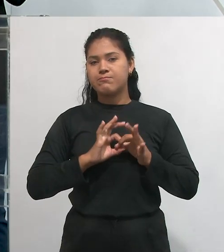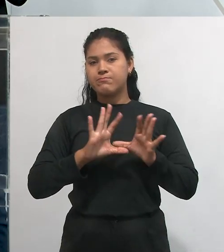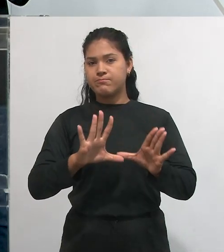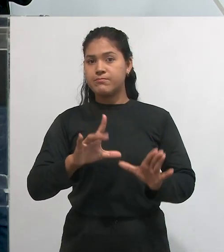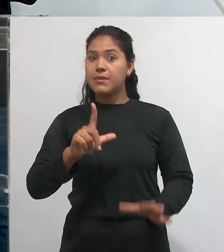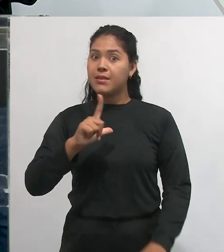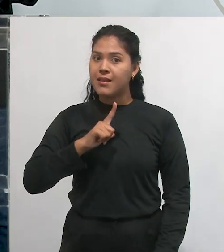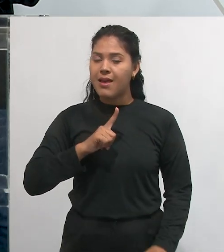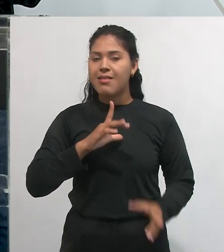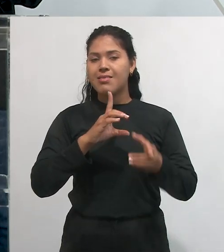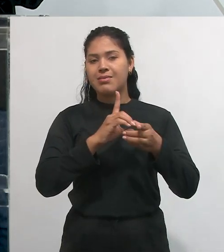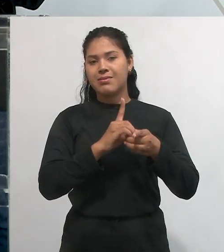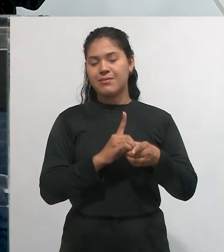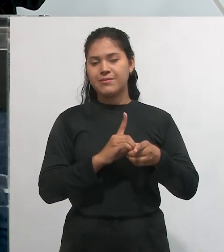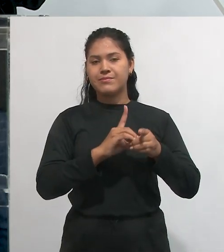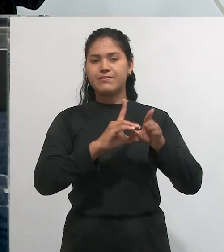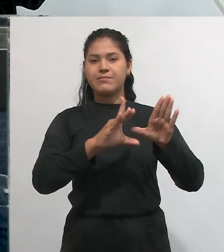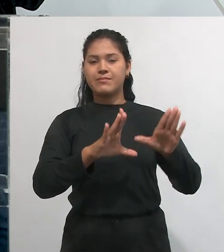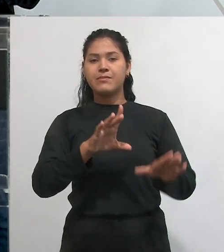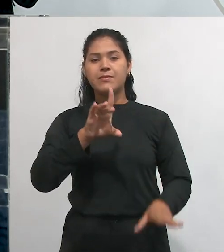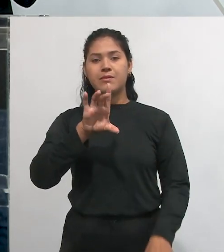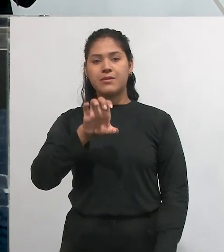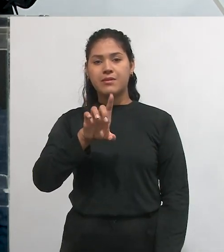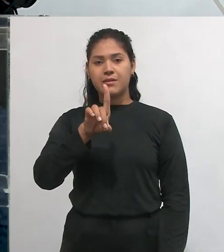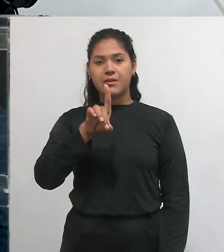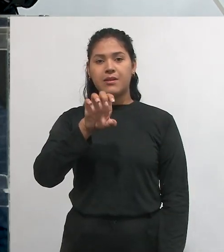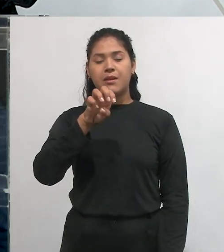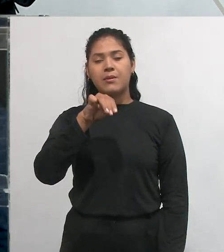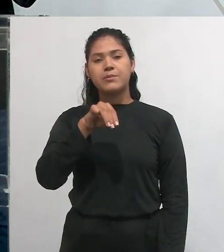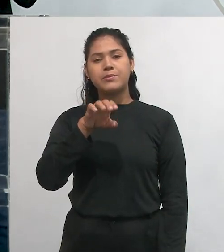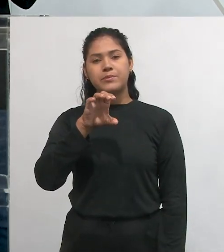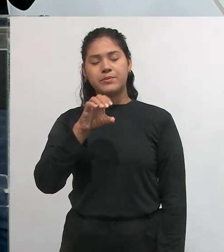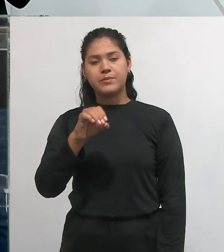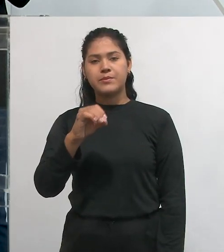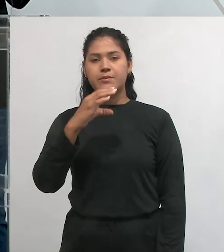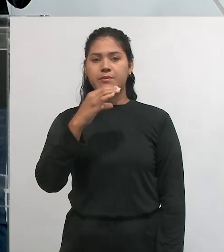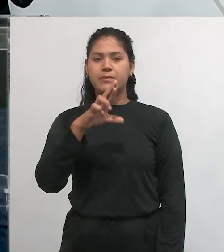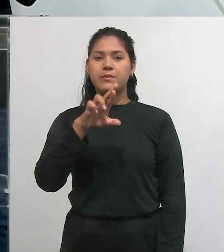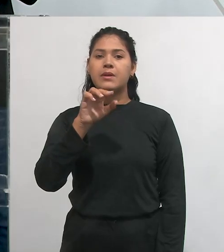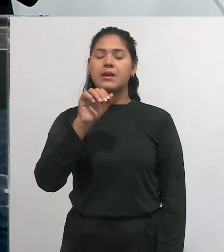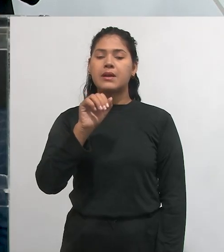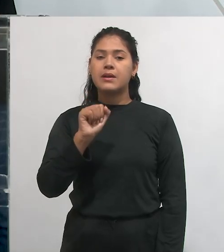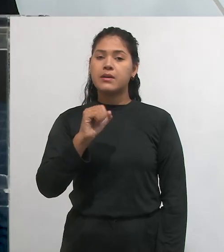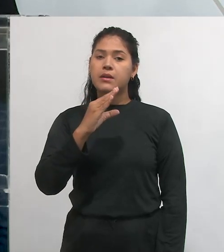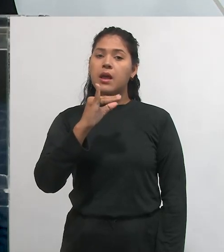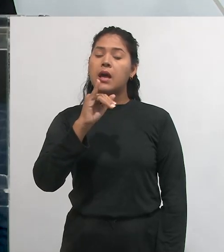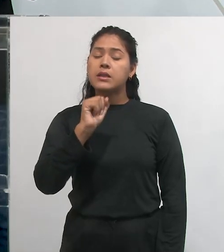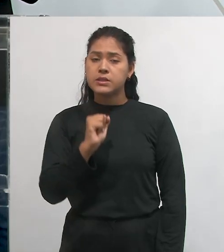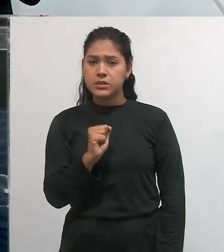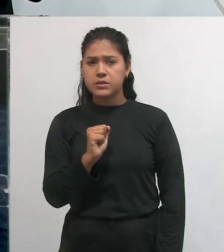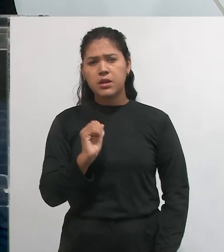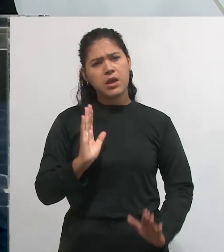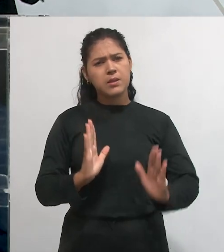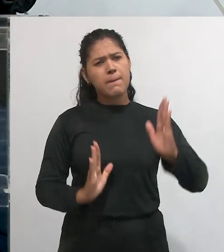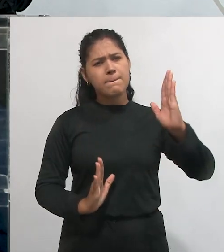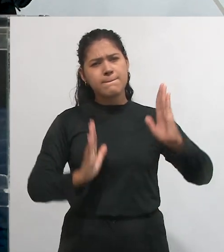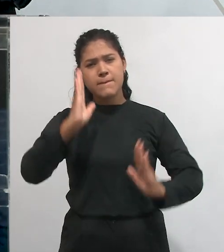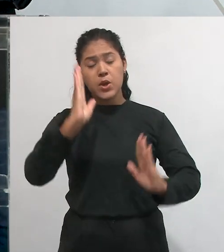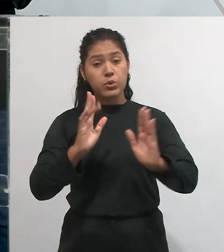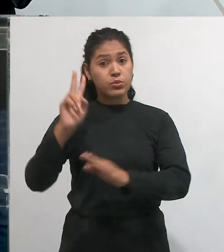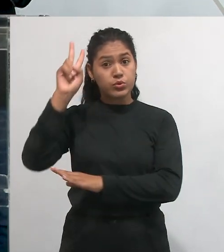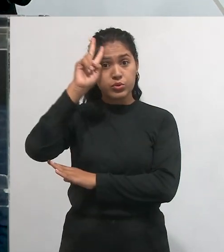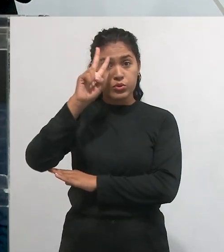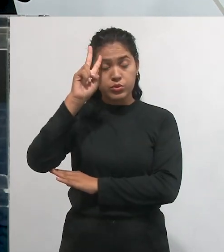um discurso mais bem elaborado, melhorado, poderia convencer